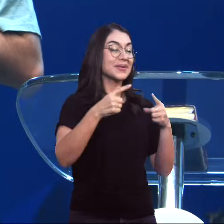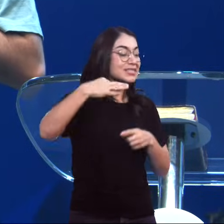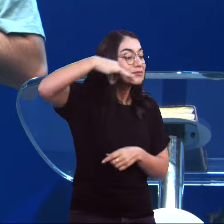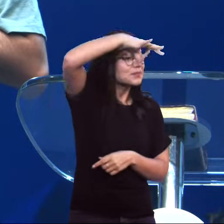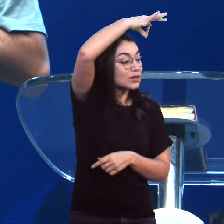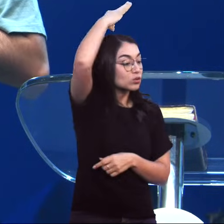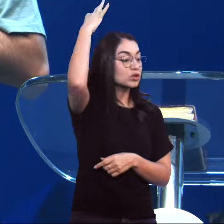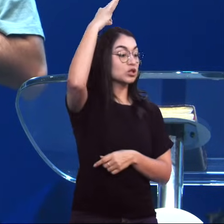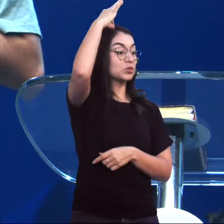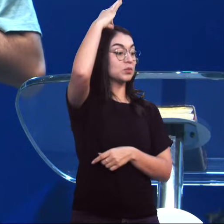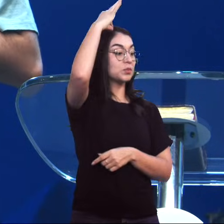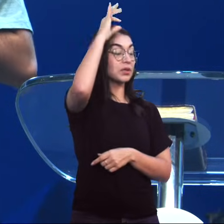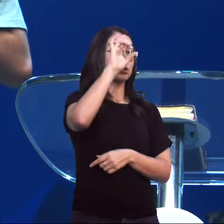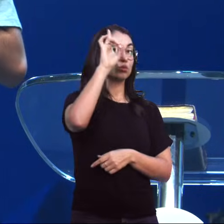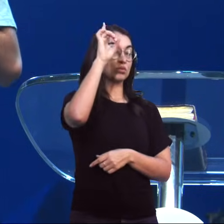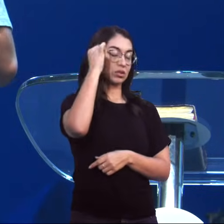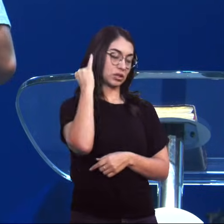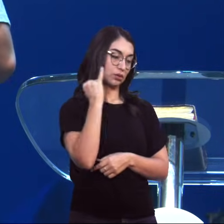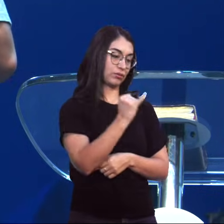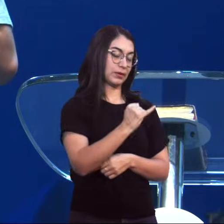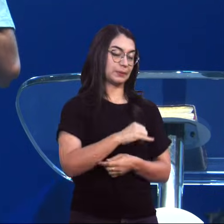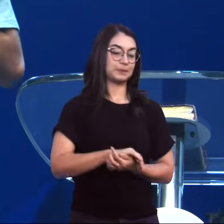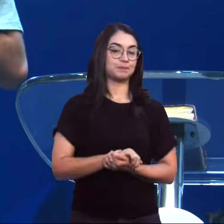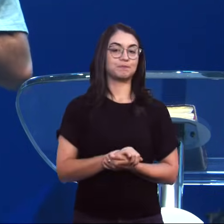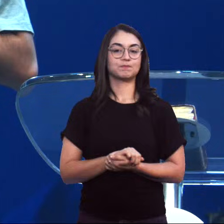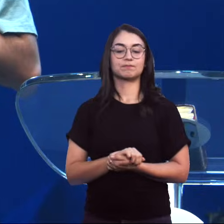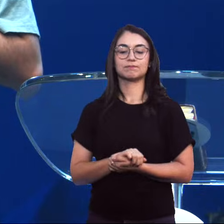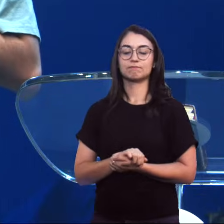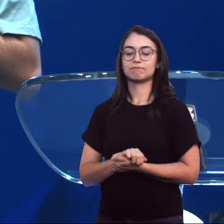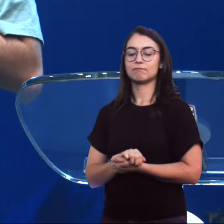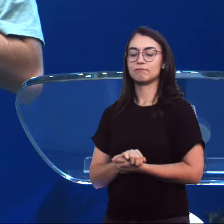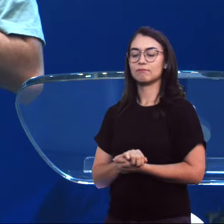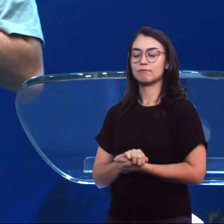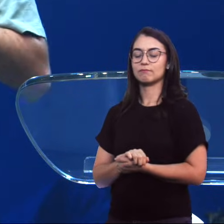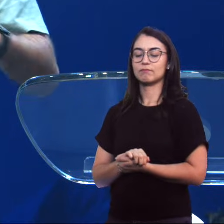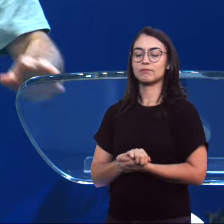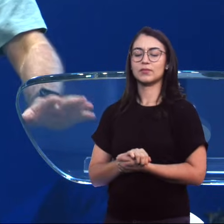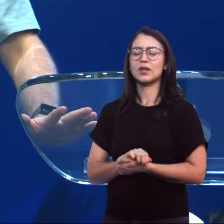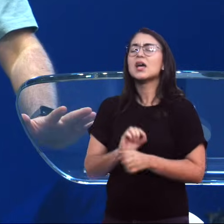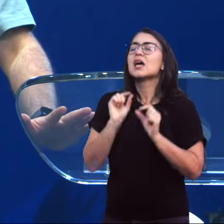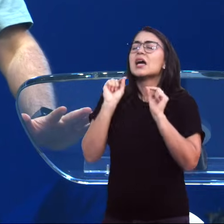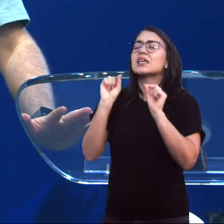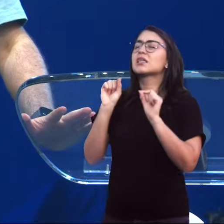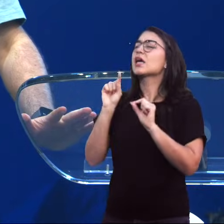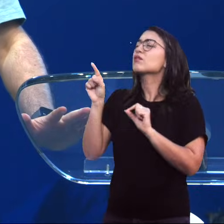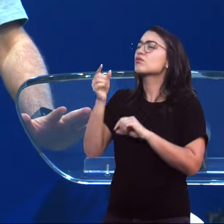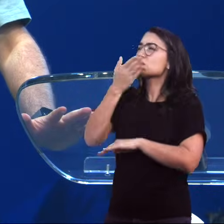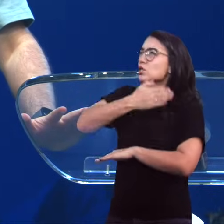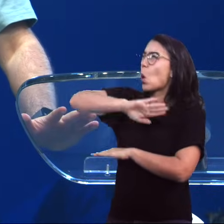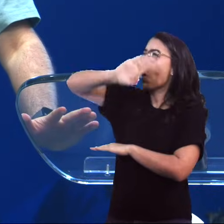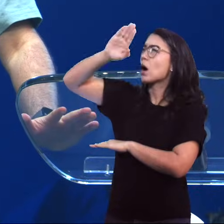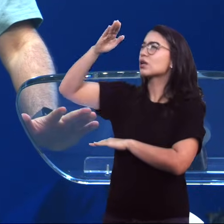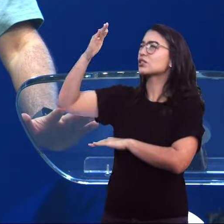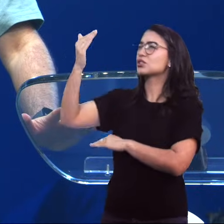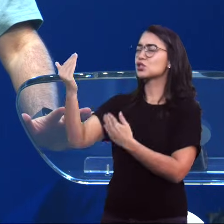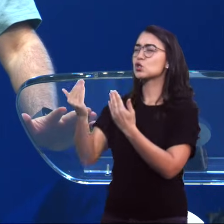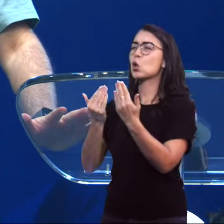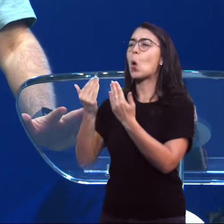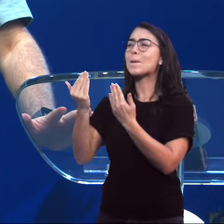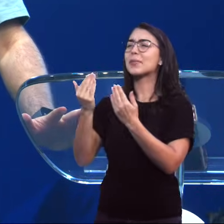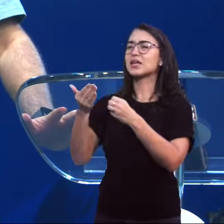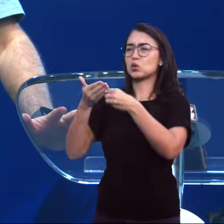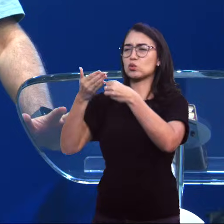espírito, diz o Senhor dos exércitos. Quem é você, ó grande montanha, diante de Zorobabel? Você